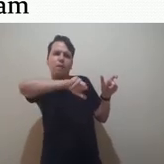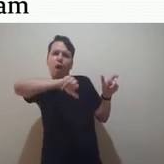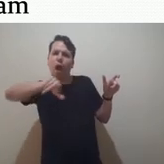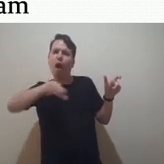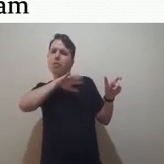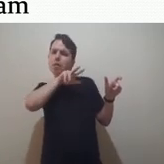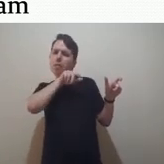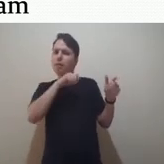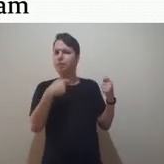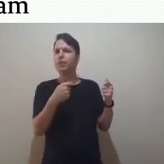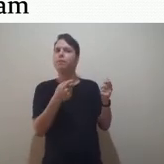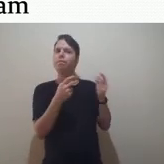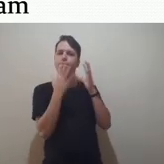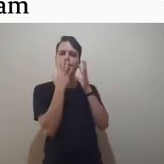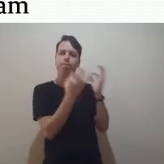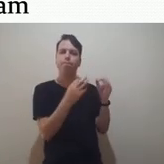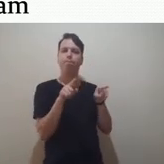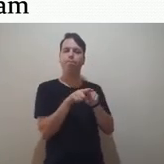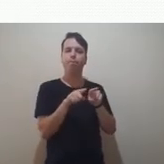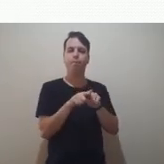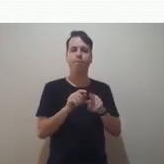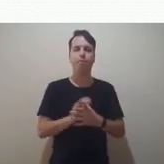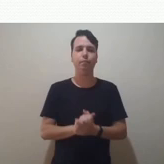se atentar a esse indicativo.